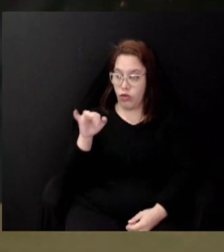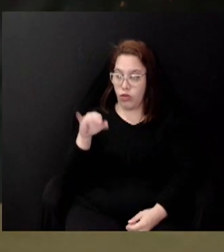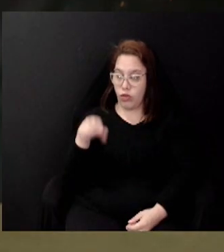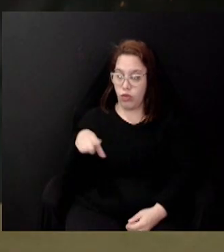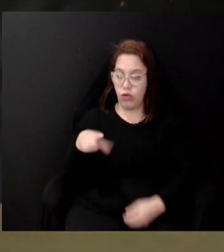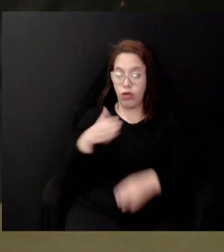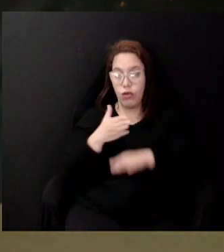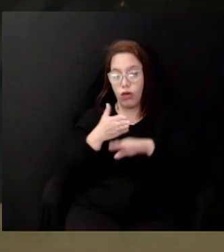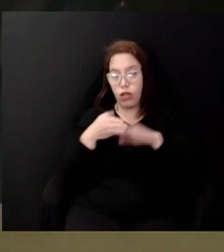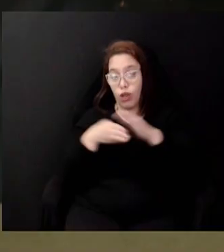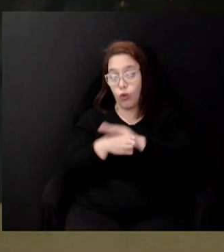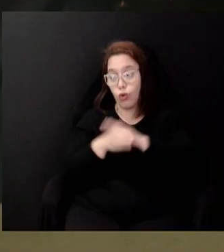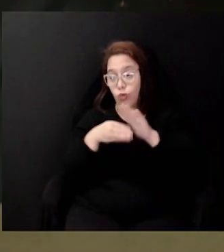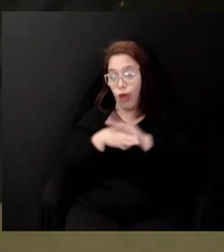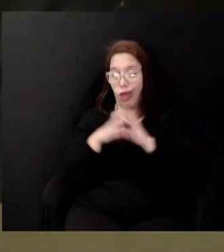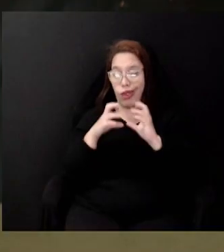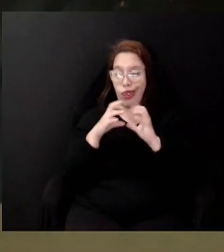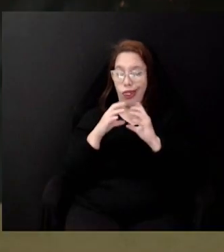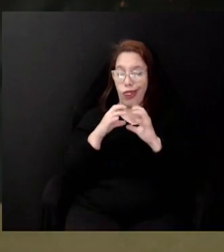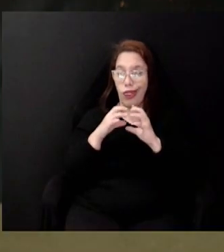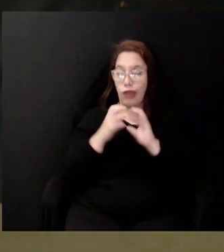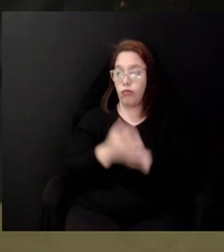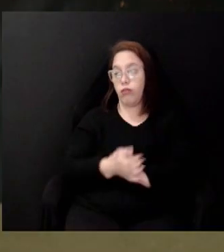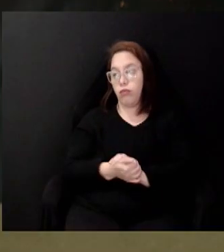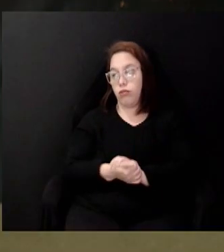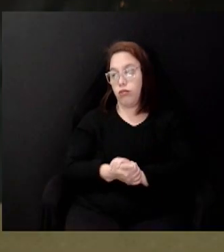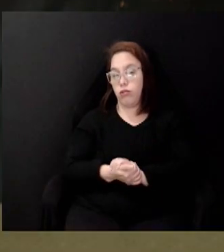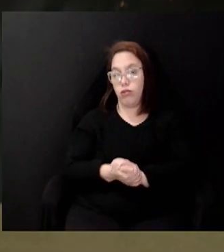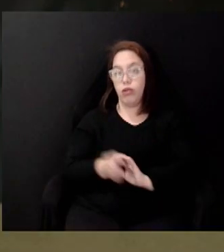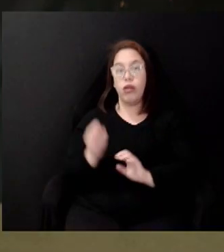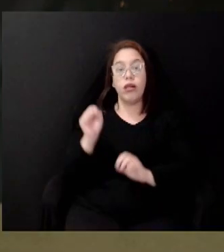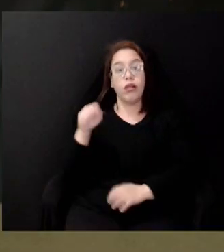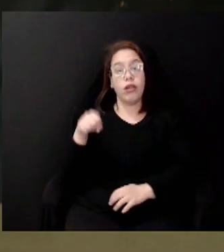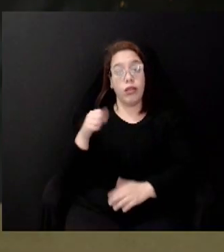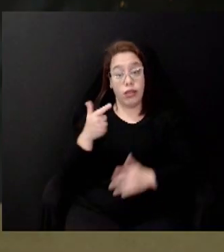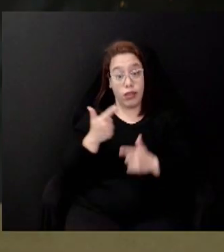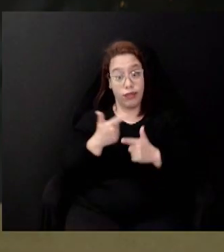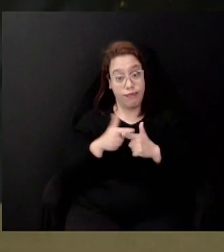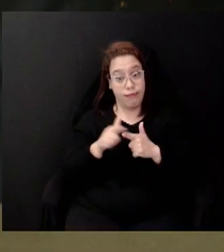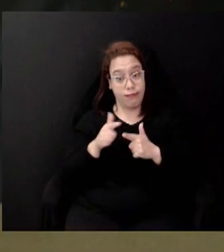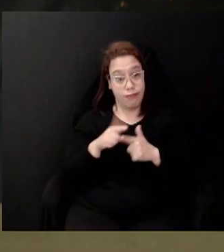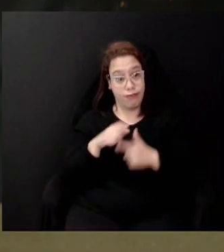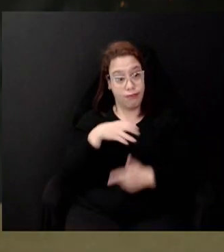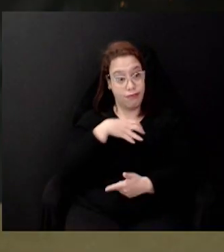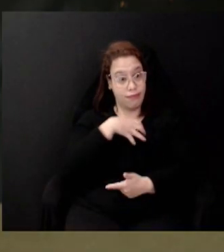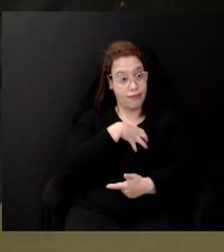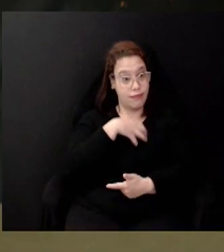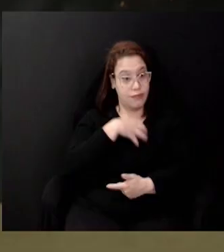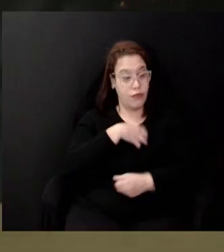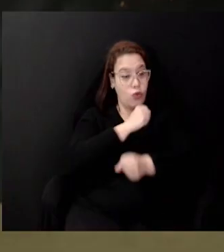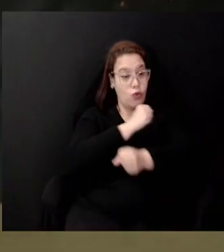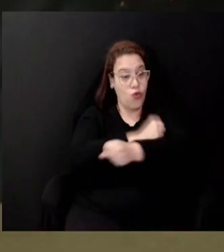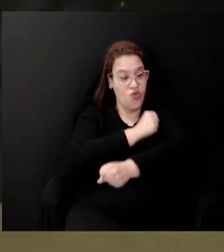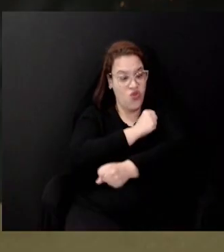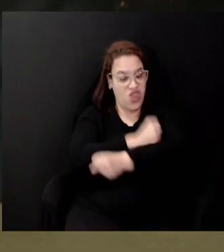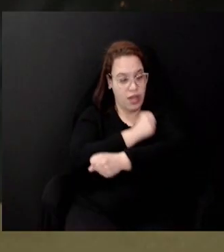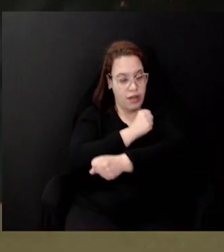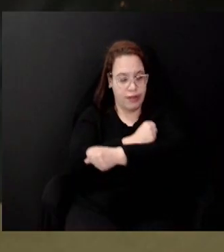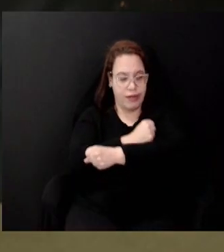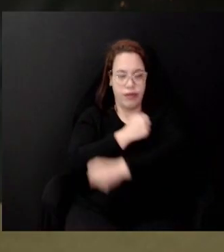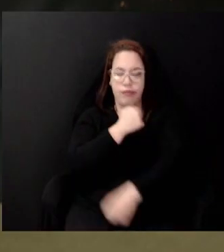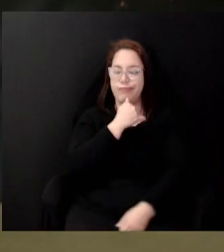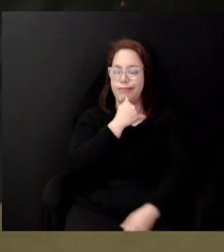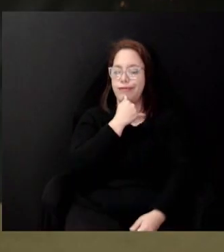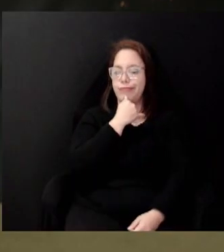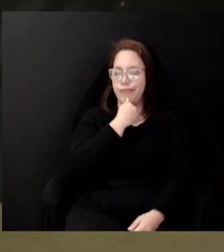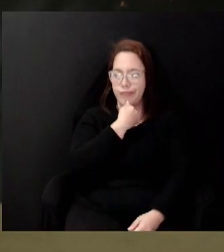né? Aí você vai ter, sim, as consequências. É aquela questão do vício, infelizmente, né? Tem aí